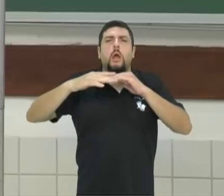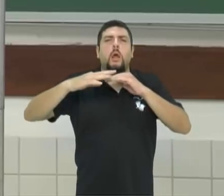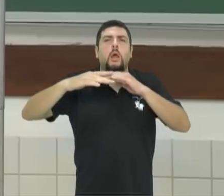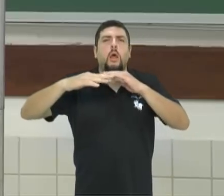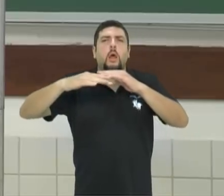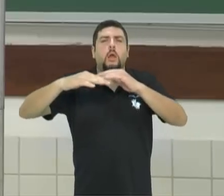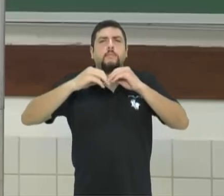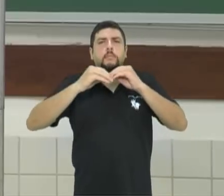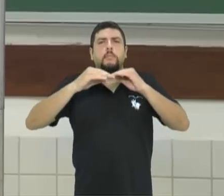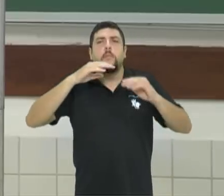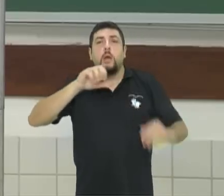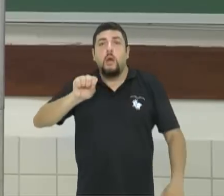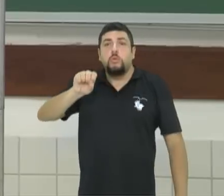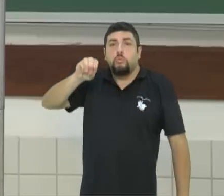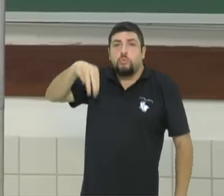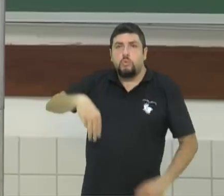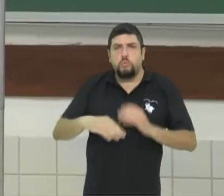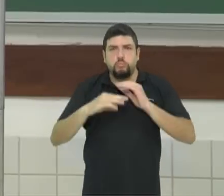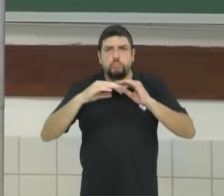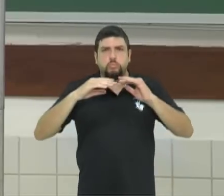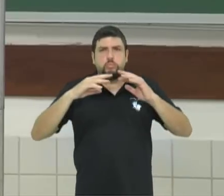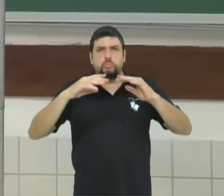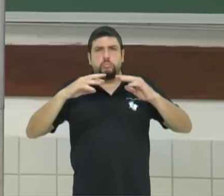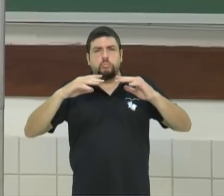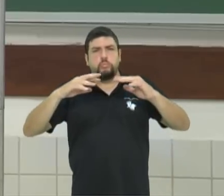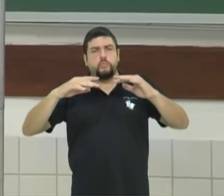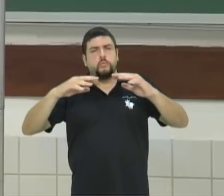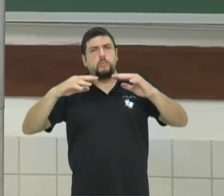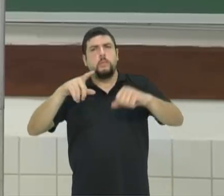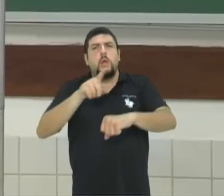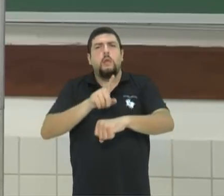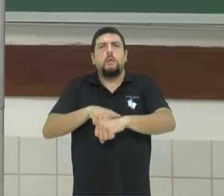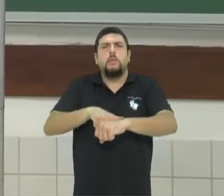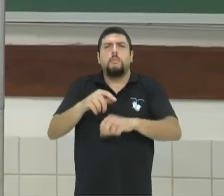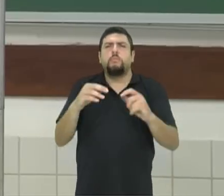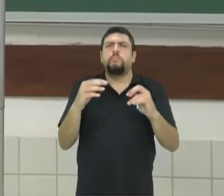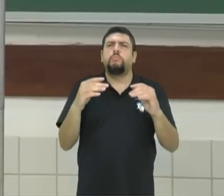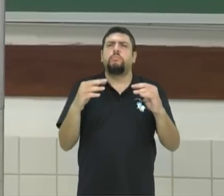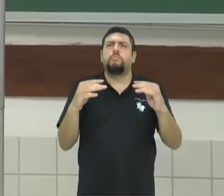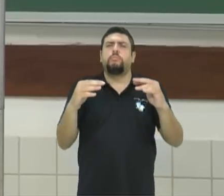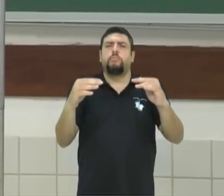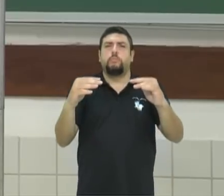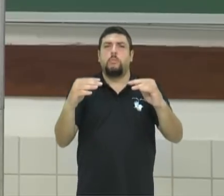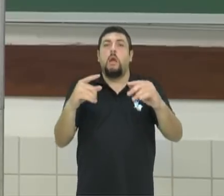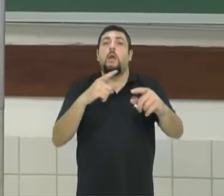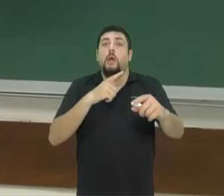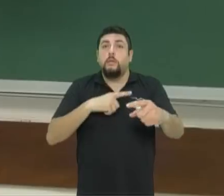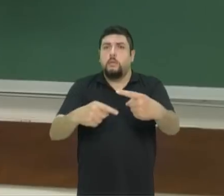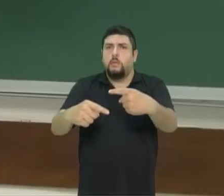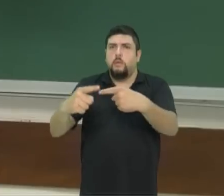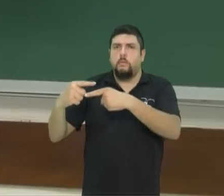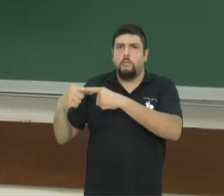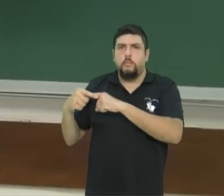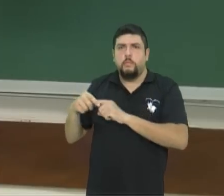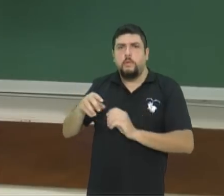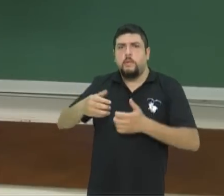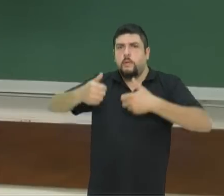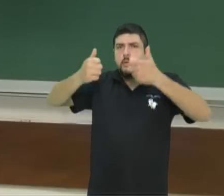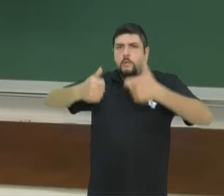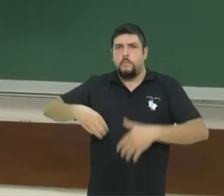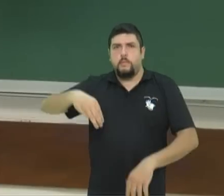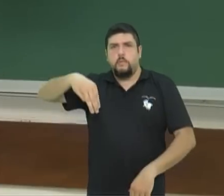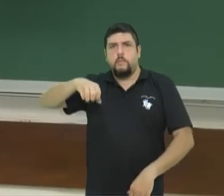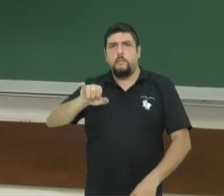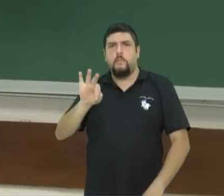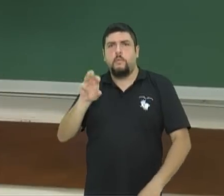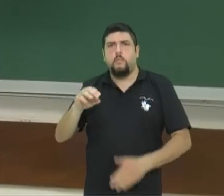pode perdurar um período de tempo menor, certo? Então vejam que ele tem uma explicação mitológica. Então a palavra eco, ela surgiu ali, teve a